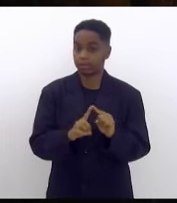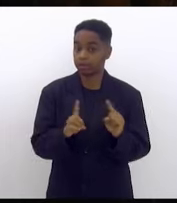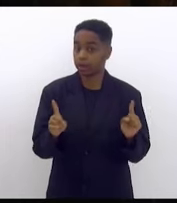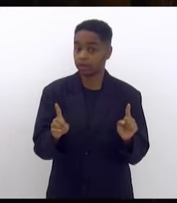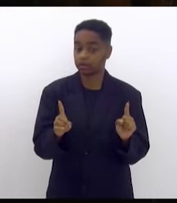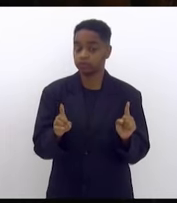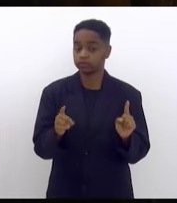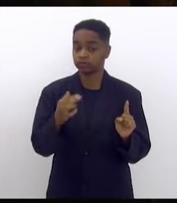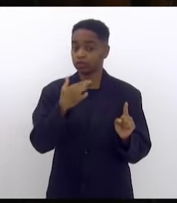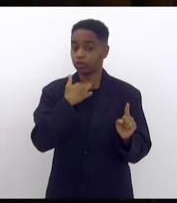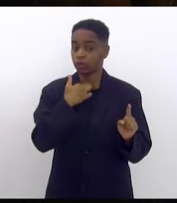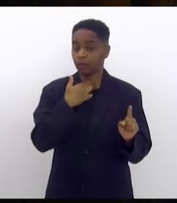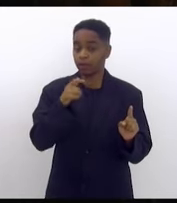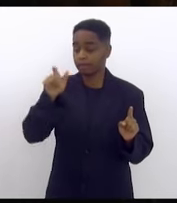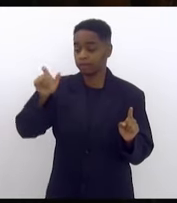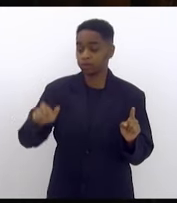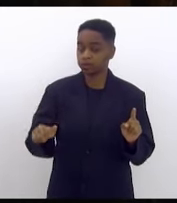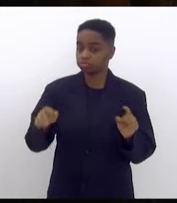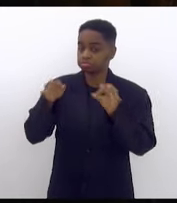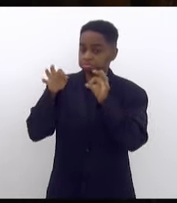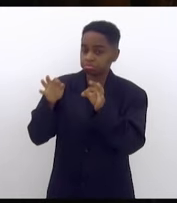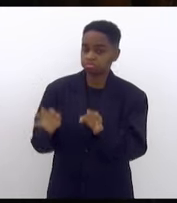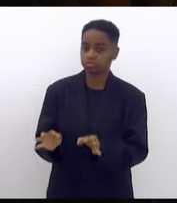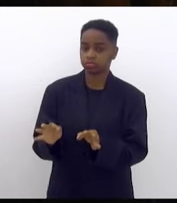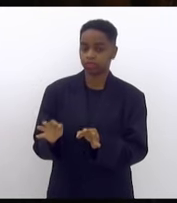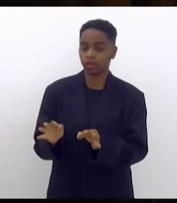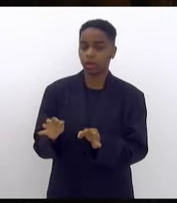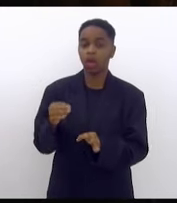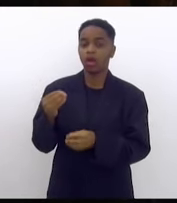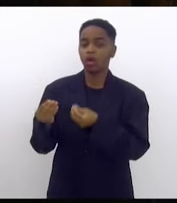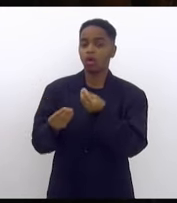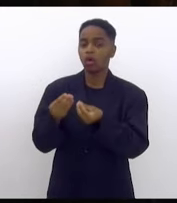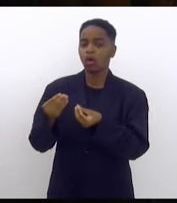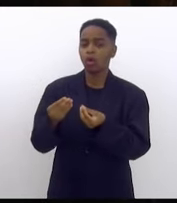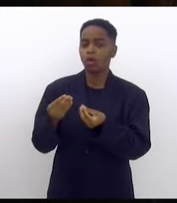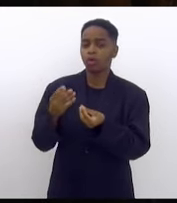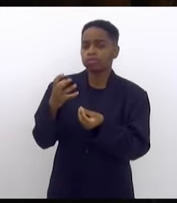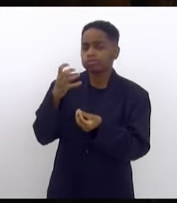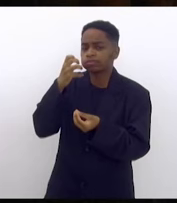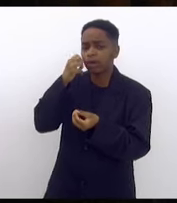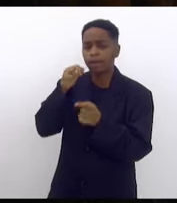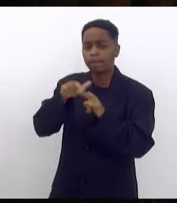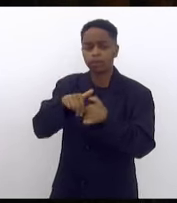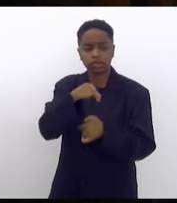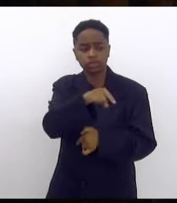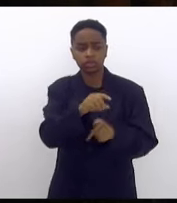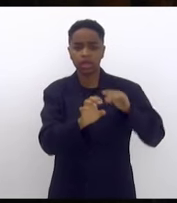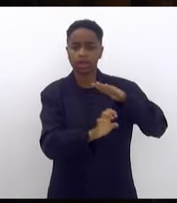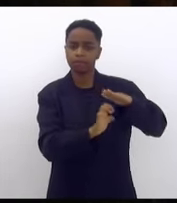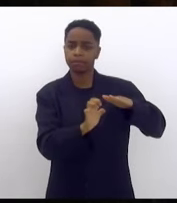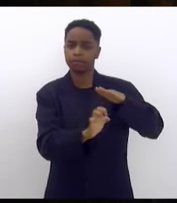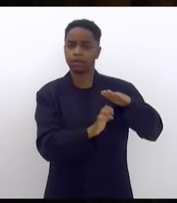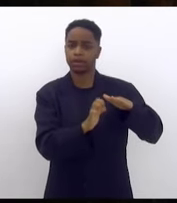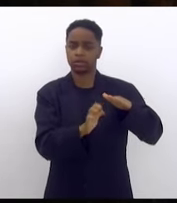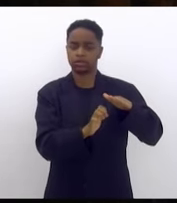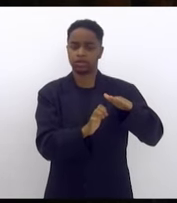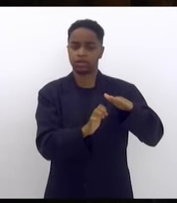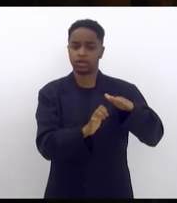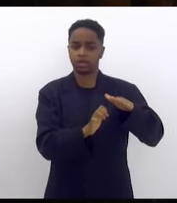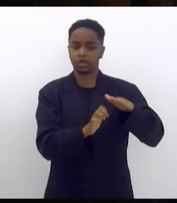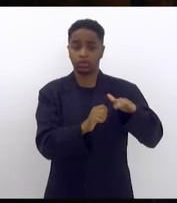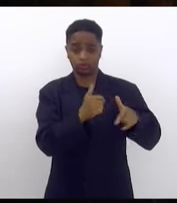um consumidor de boa fé ser constrangido por uma empresa que